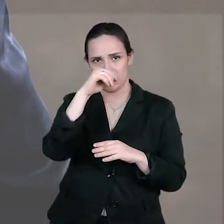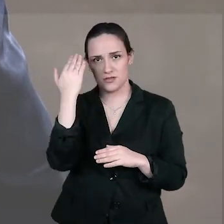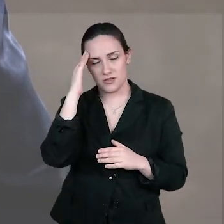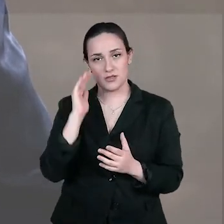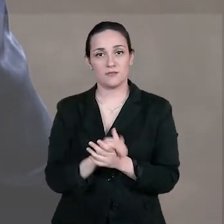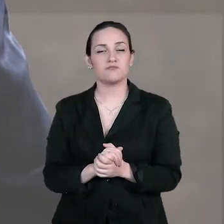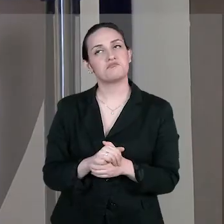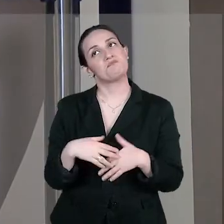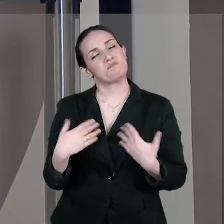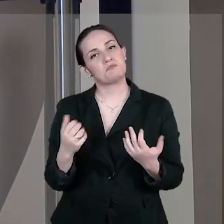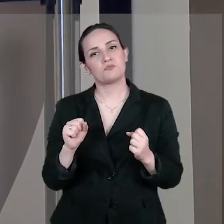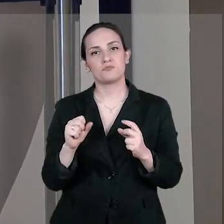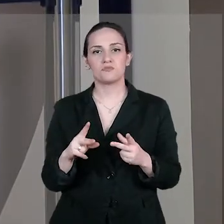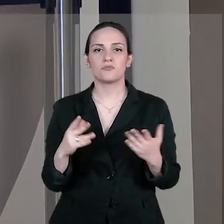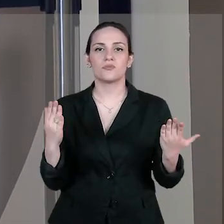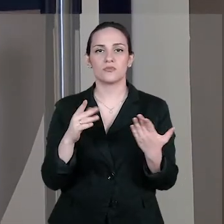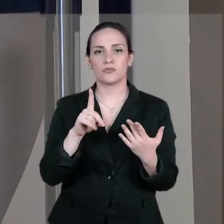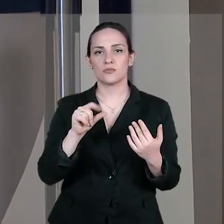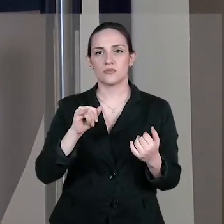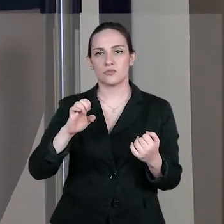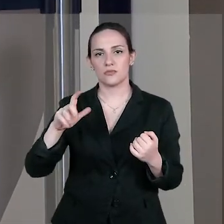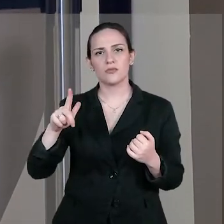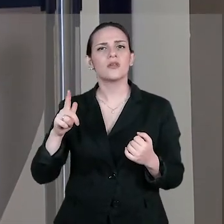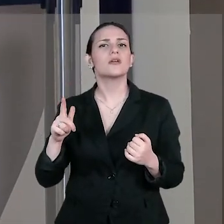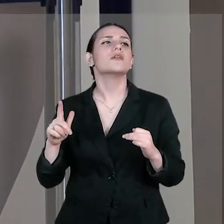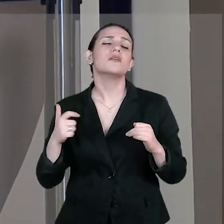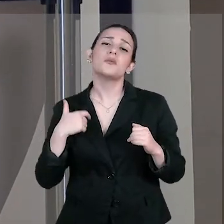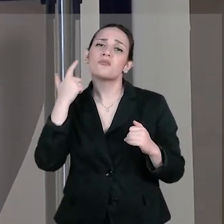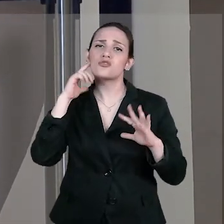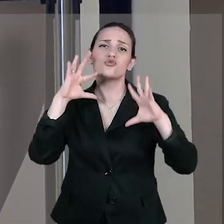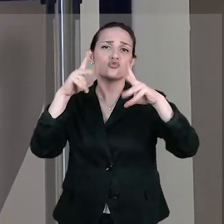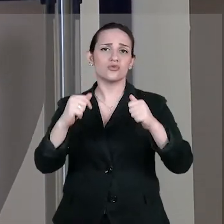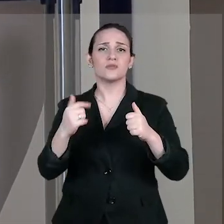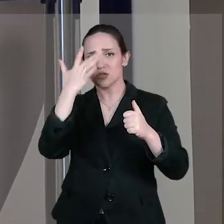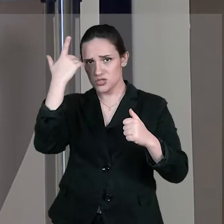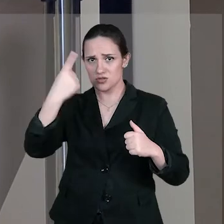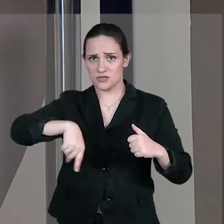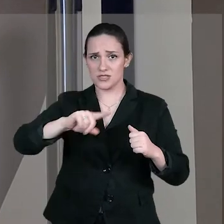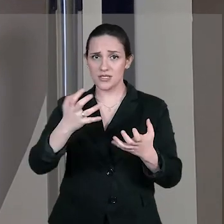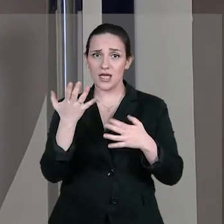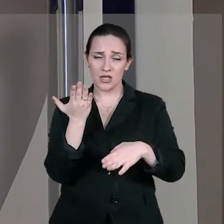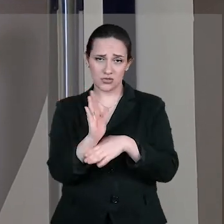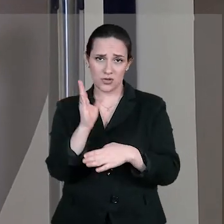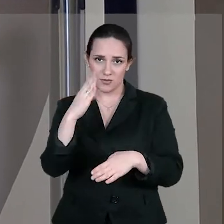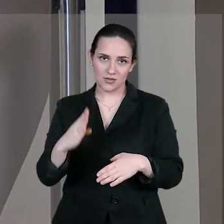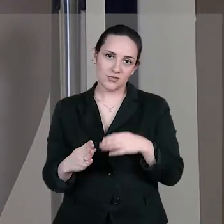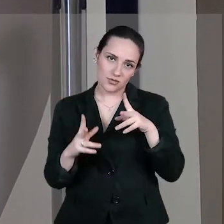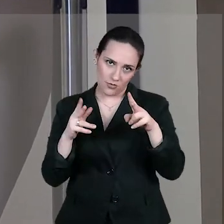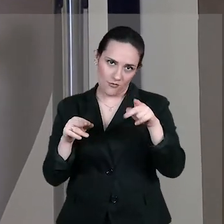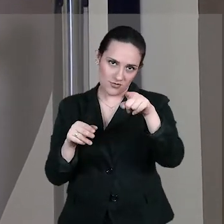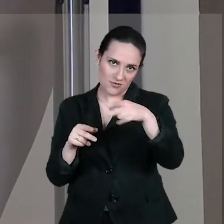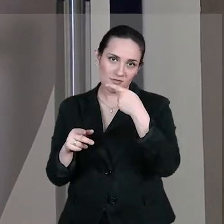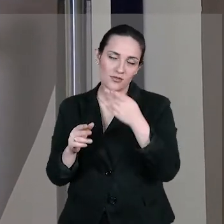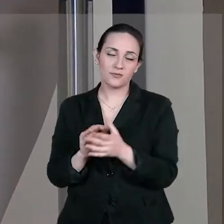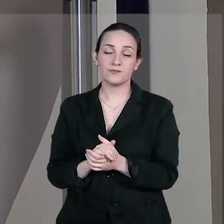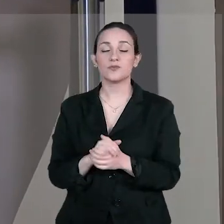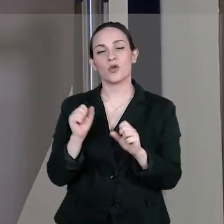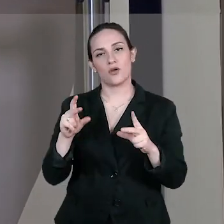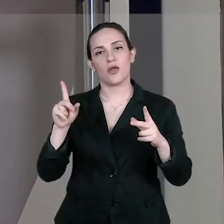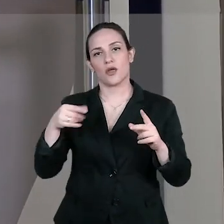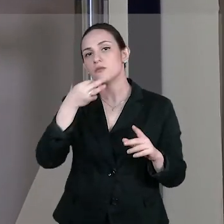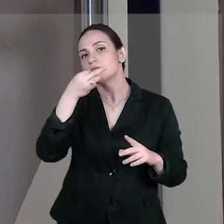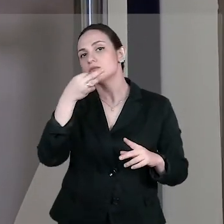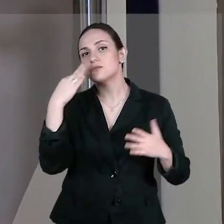atual. Daniel, eu acho que, assim como eu, todos esperam que, caso aprovada, essa reforma seja benéfica ao Brasil, como você bem disse